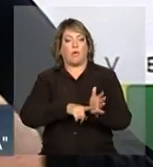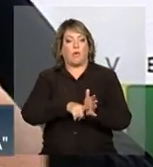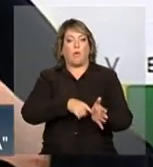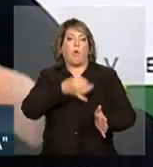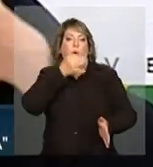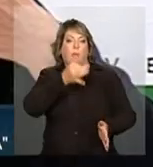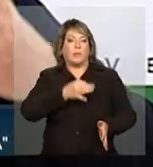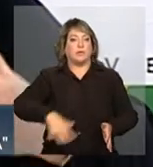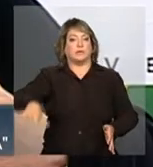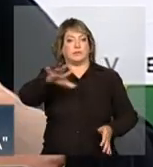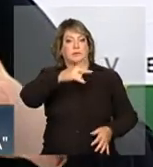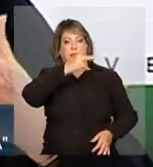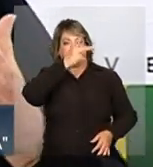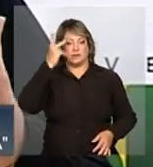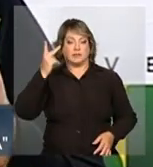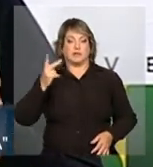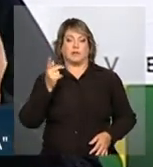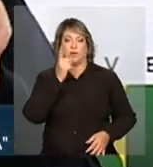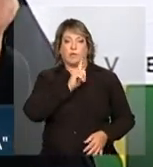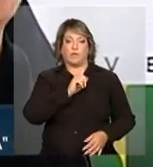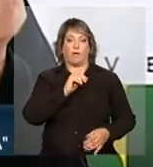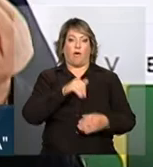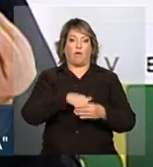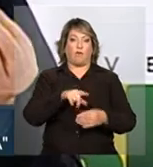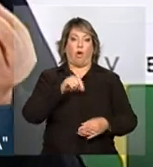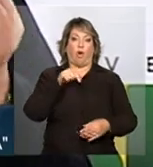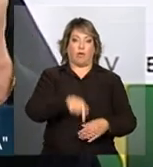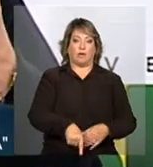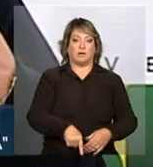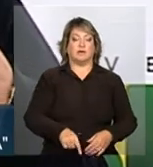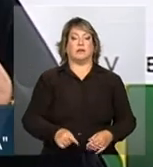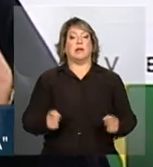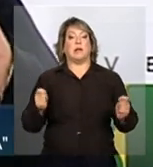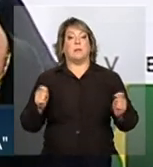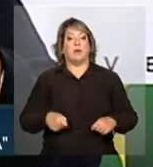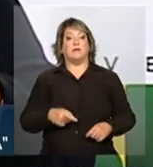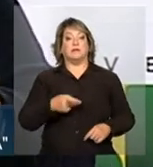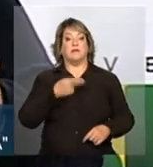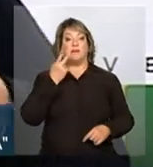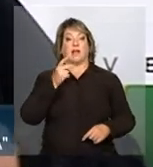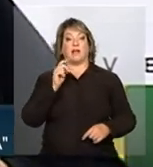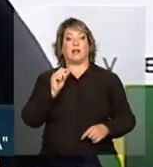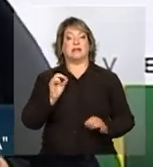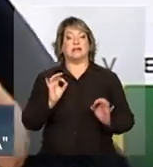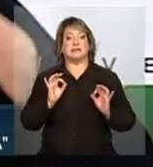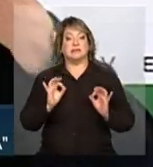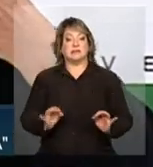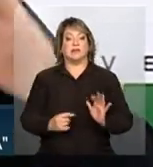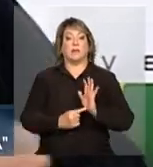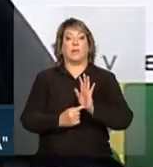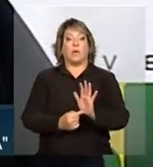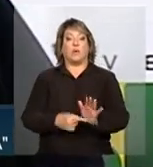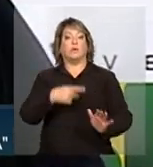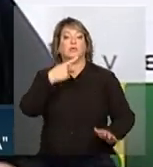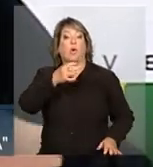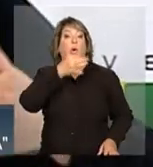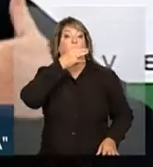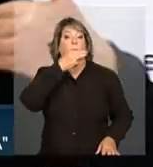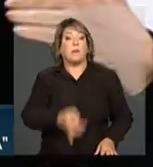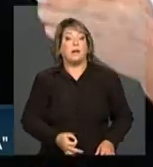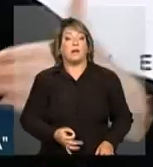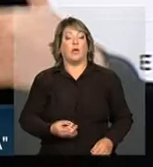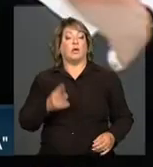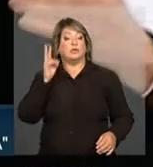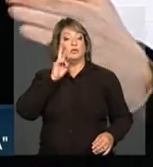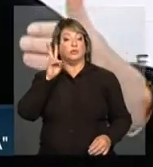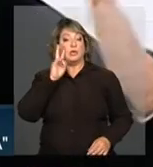as pessoas, os eleitores, pudessem dar a exata posição da sua opinião